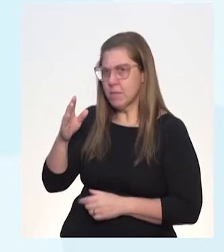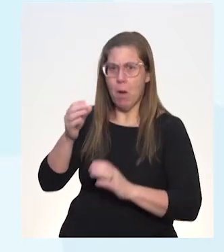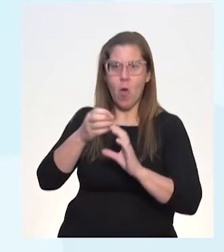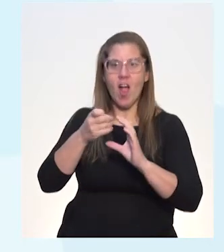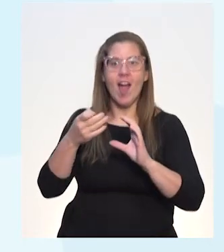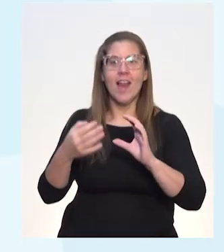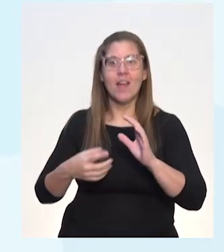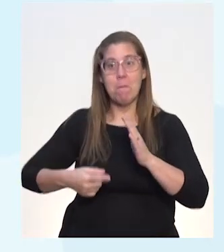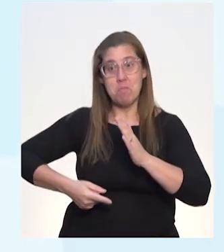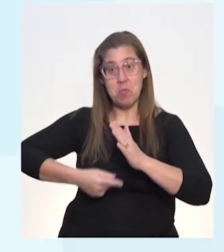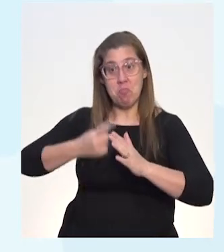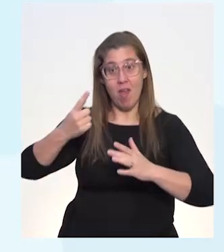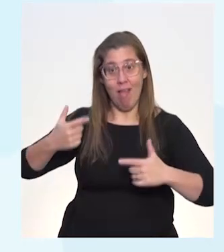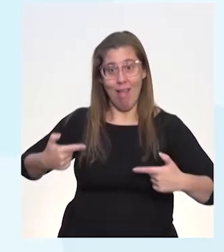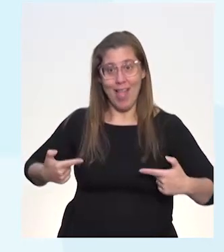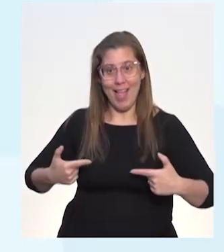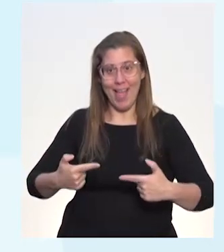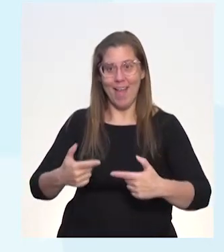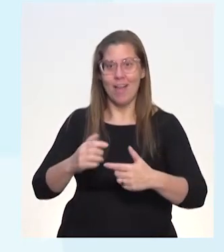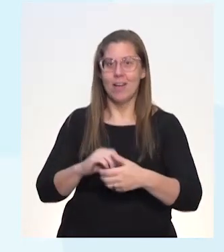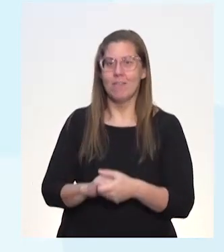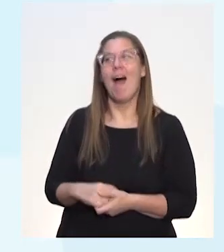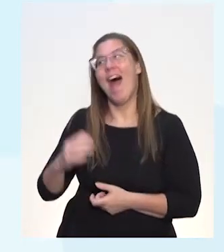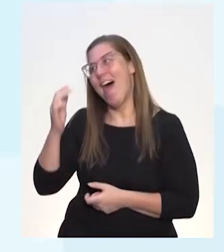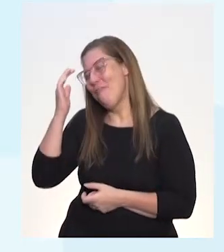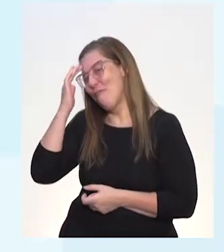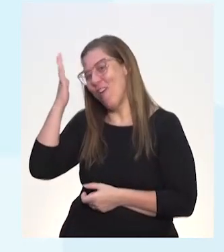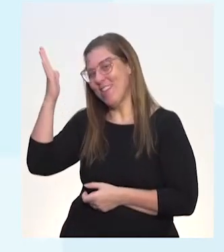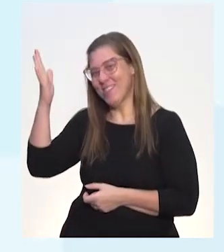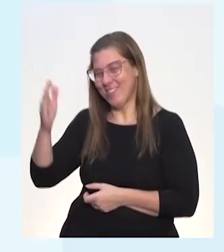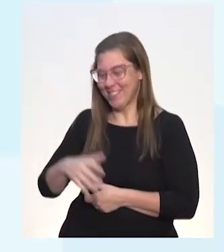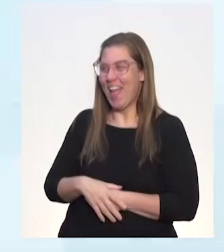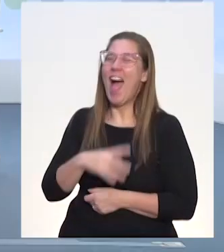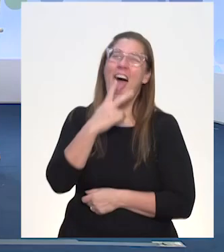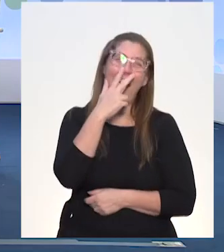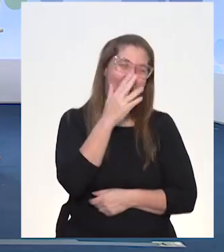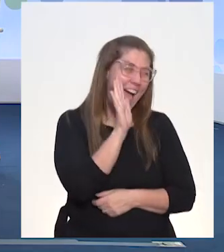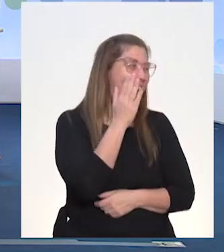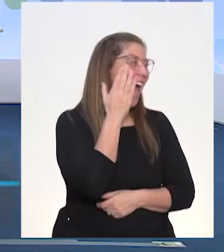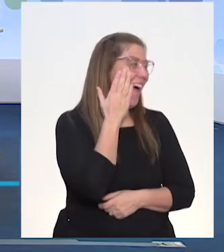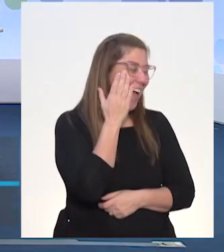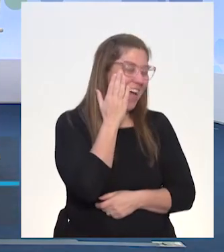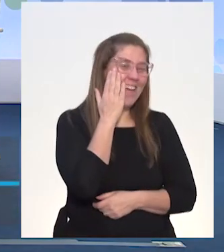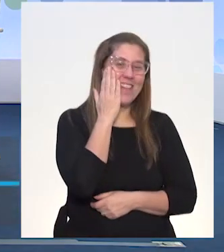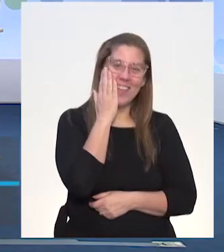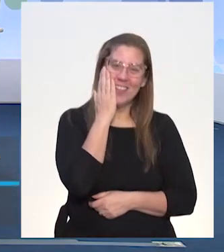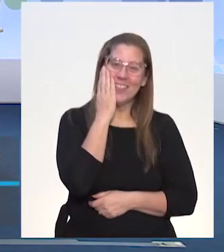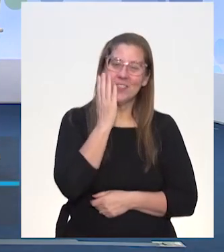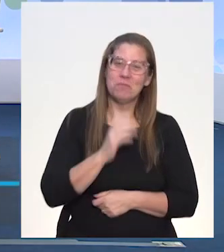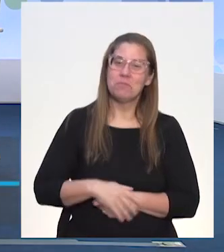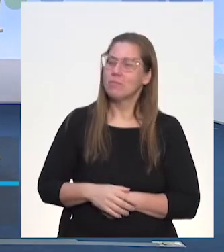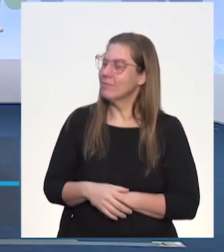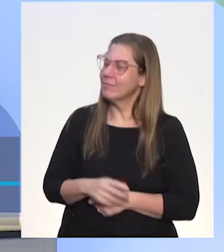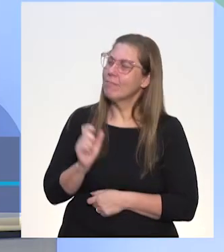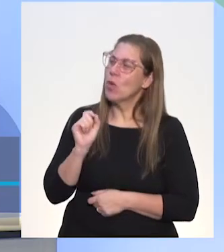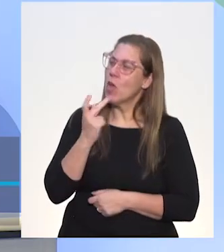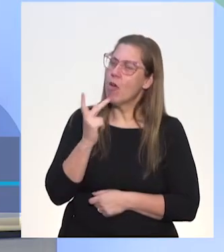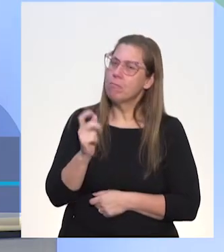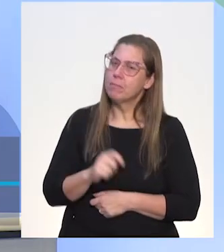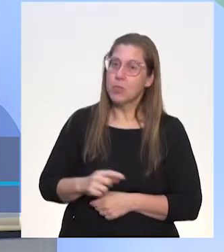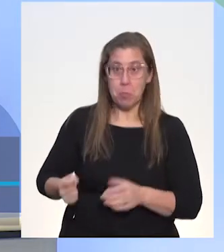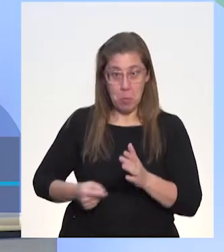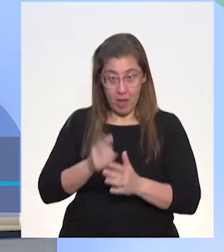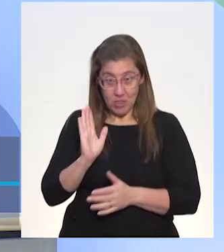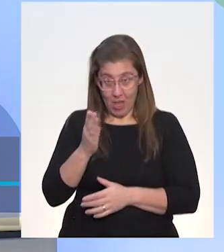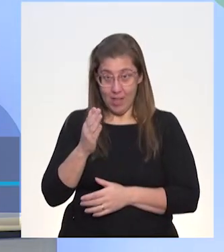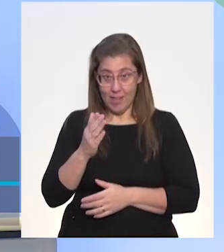característica da Primeira Grande Guerra. Agora ficou fácil. Eu acho que eu sei. O que você diria? Vamos lá. De primeira